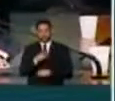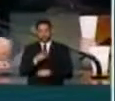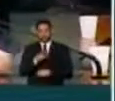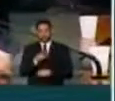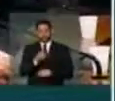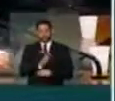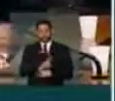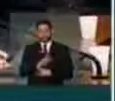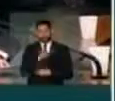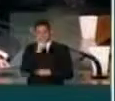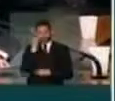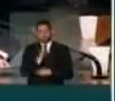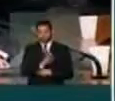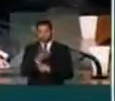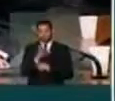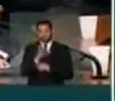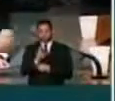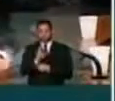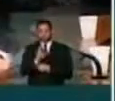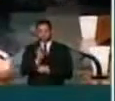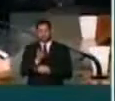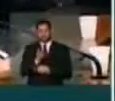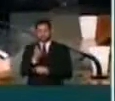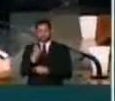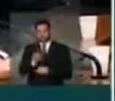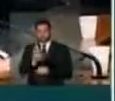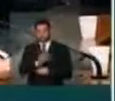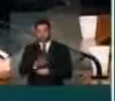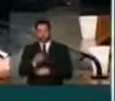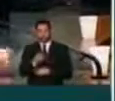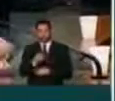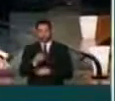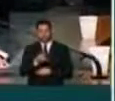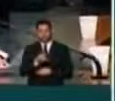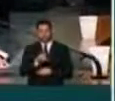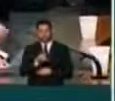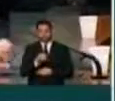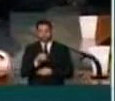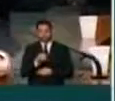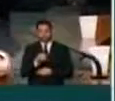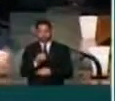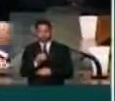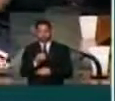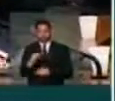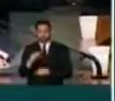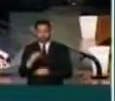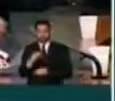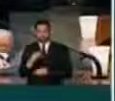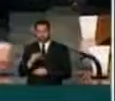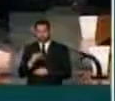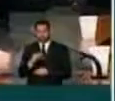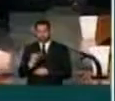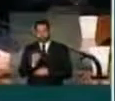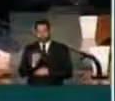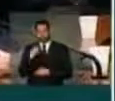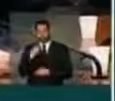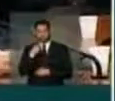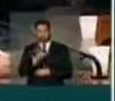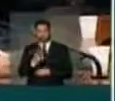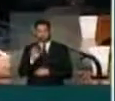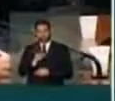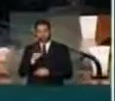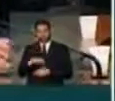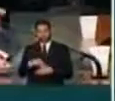ir, vai representante, já estará o diretor-geral da TAC, diretores, superintendente de Santa Catarina, 8 deputados federais